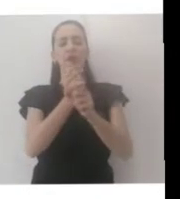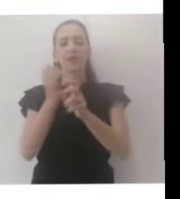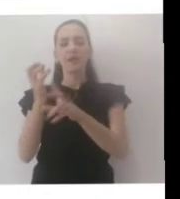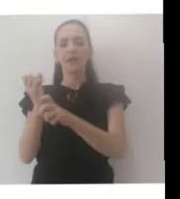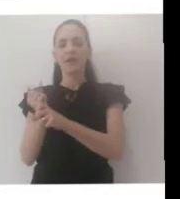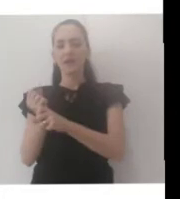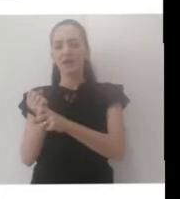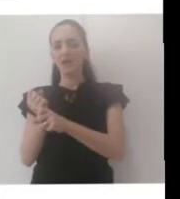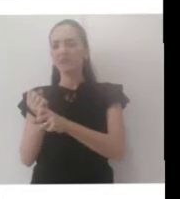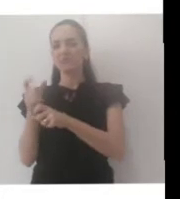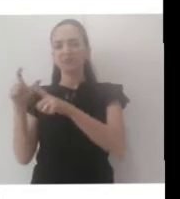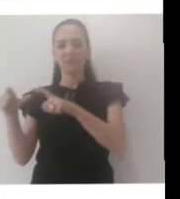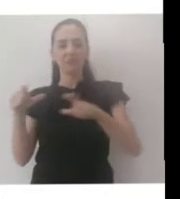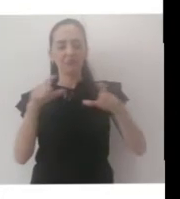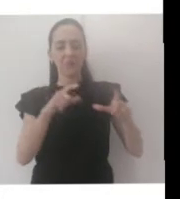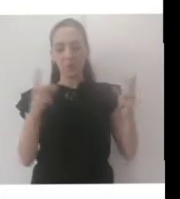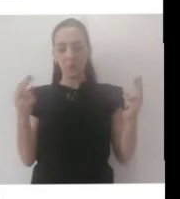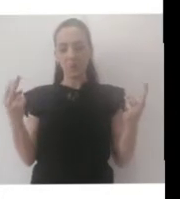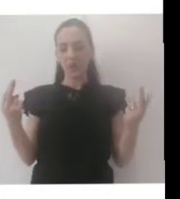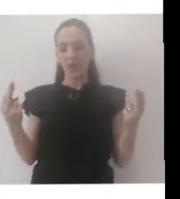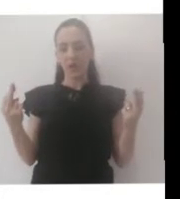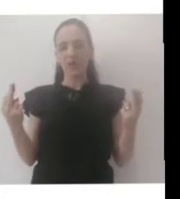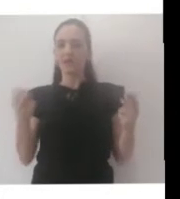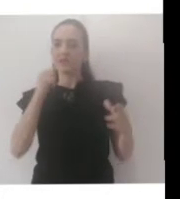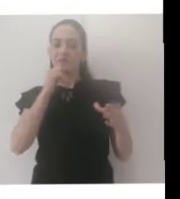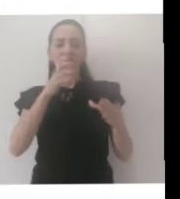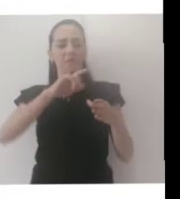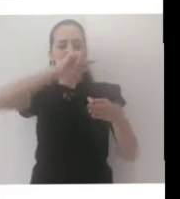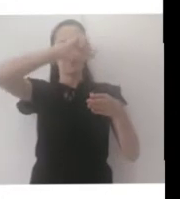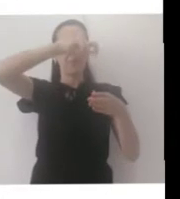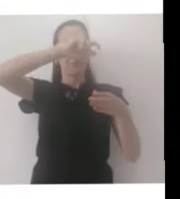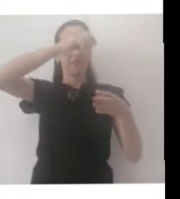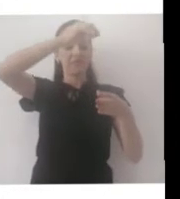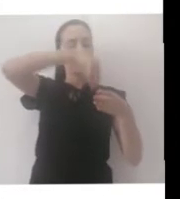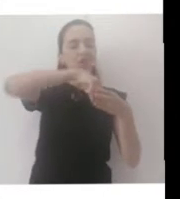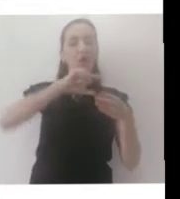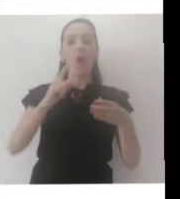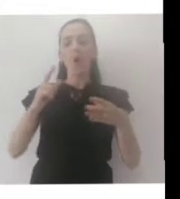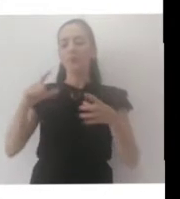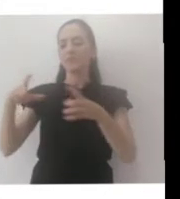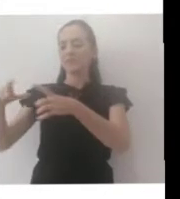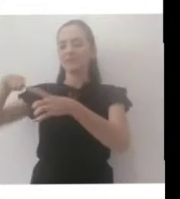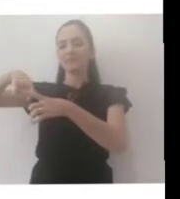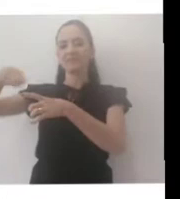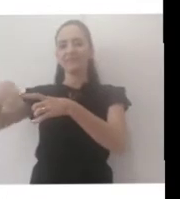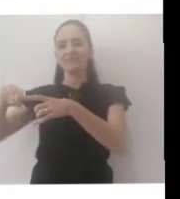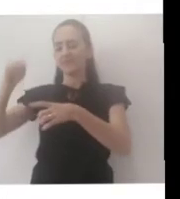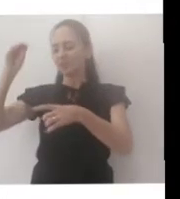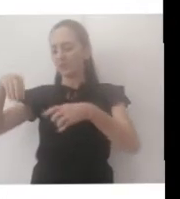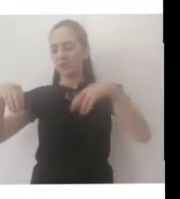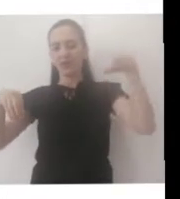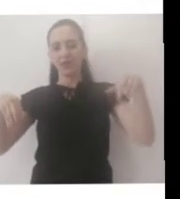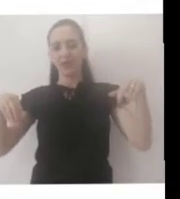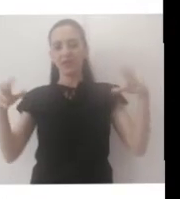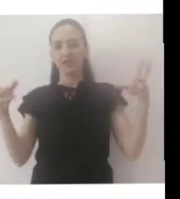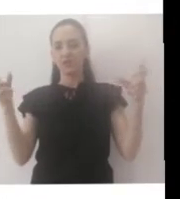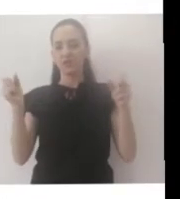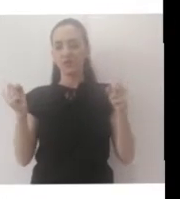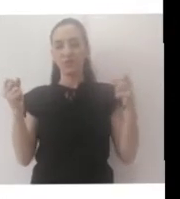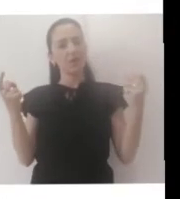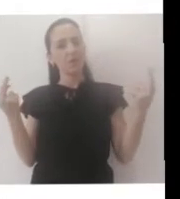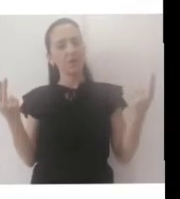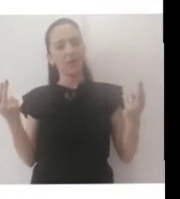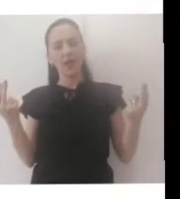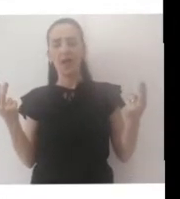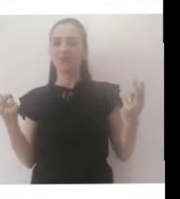determinados ambientes diferentes, numa garrafa mais fina, numa garrafa mais... Numa panela, por exemplo, a mesma quantidade não varia, independente